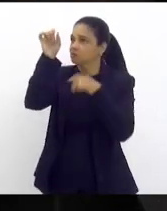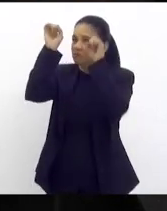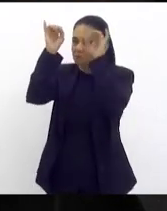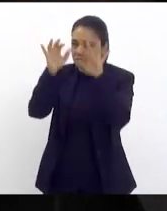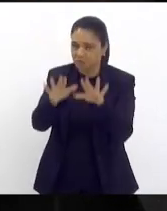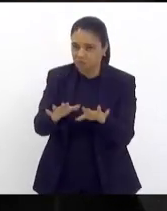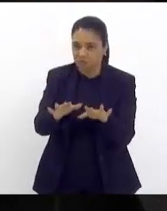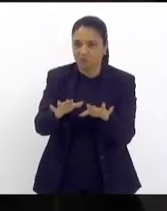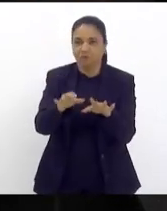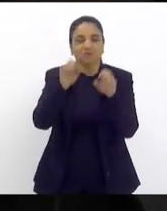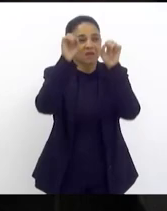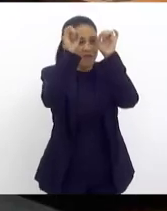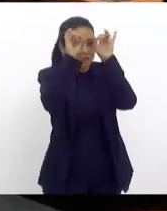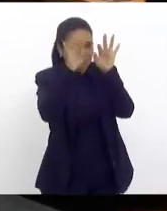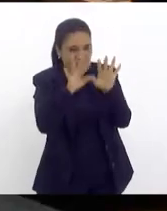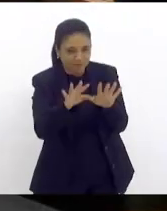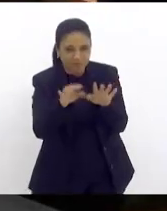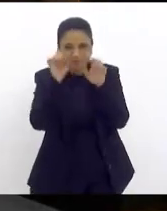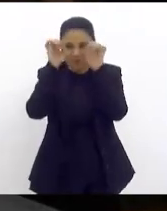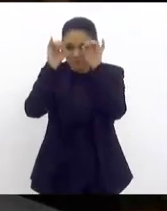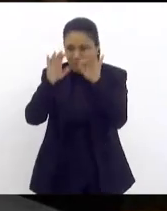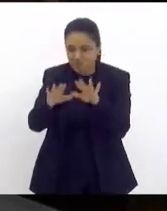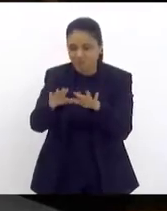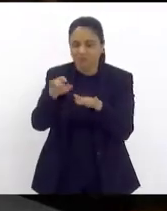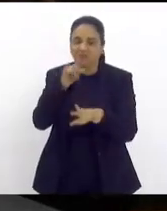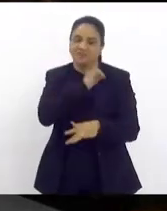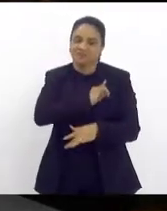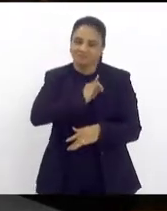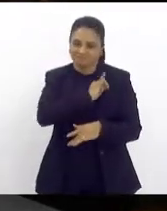vocês, que Deus abençoe a todo Itaguaí.